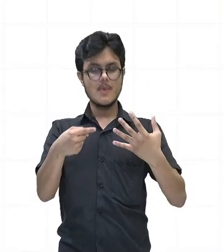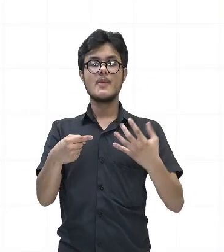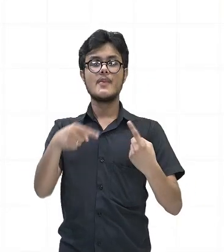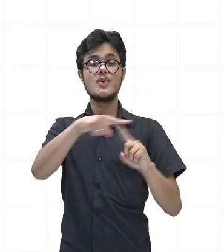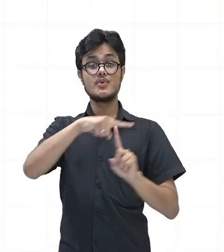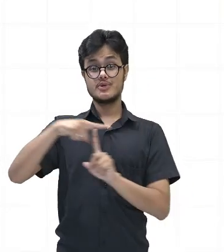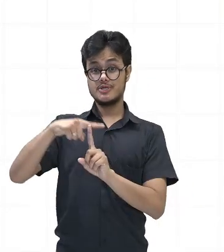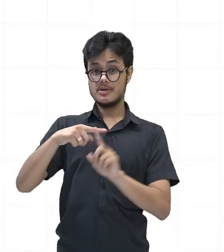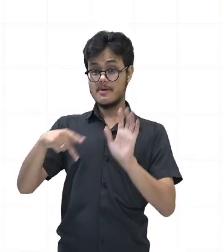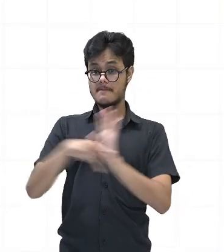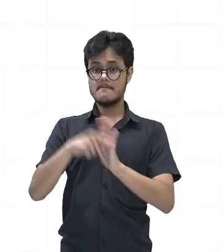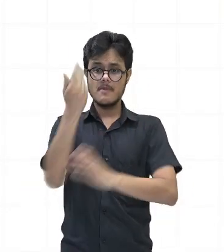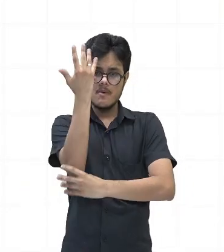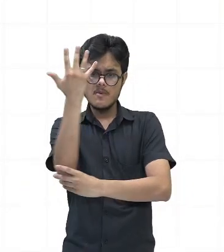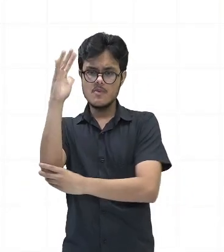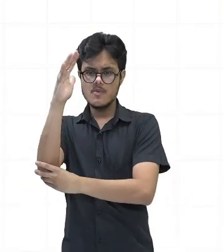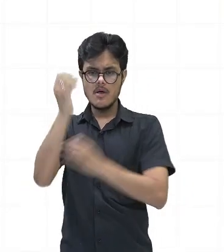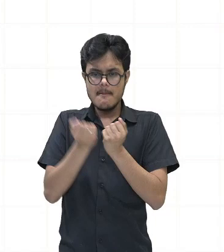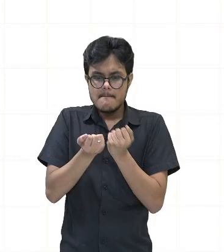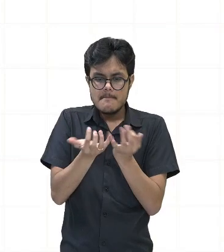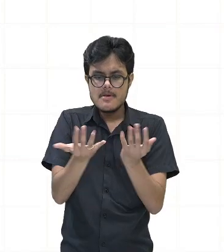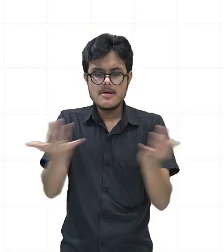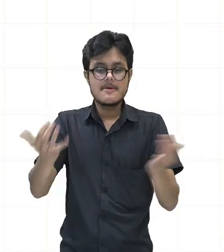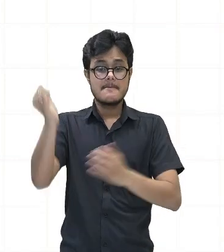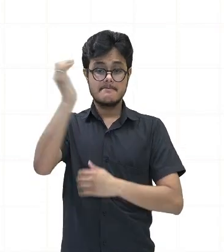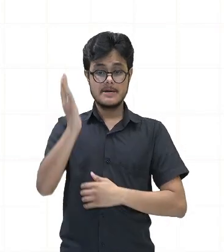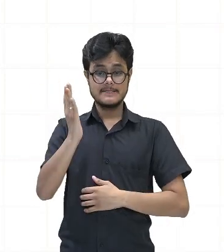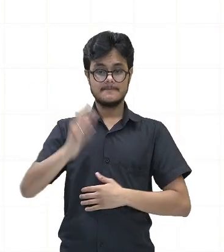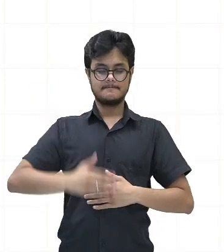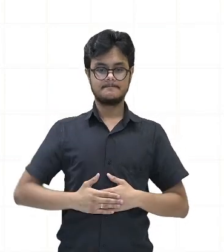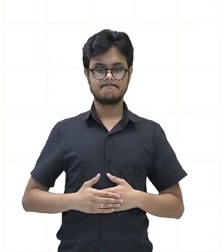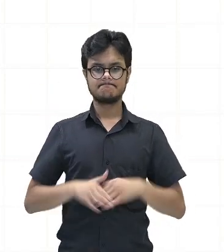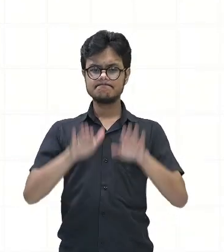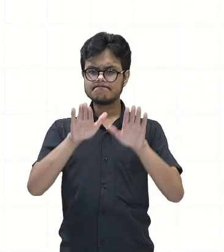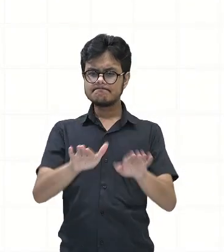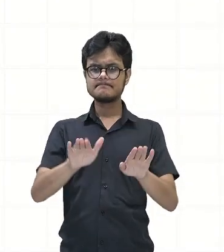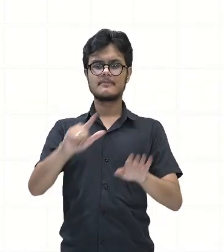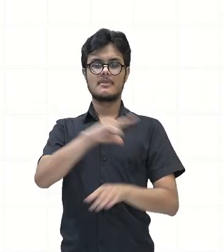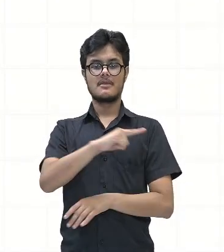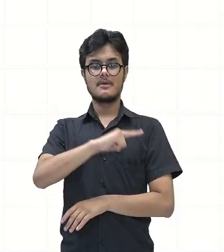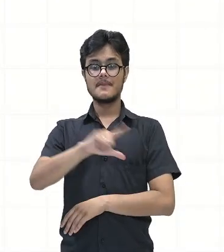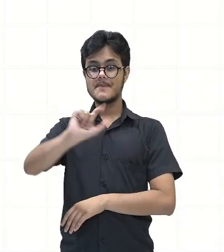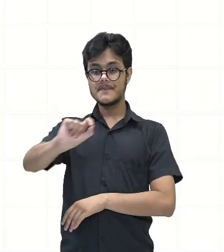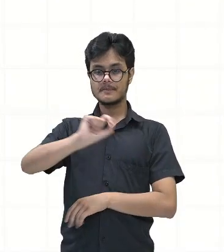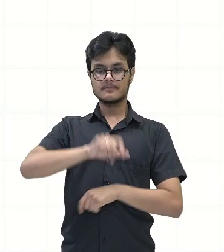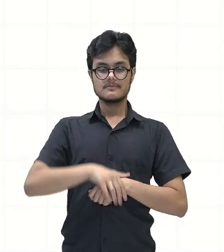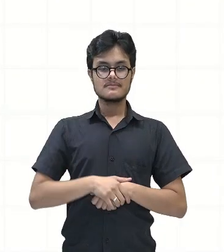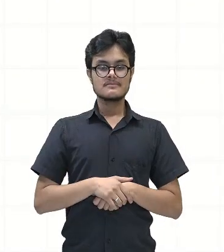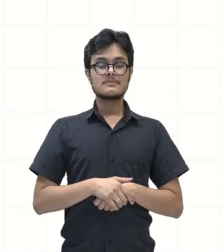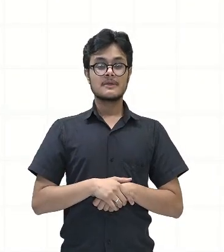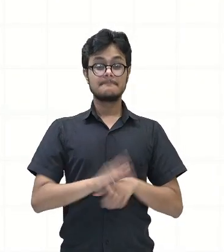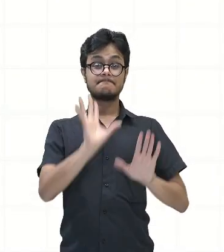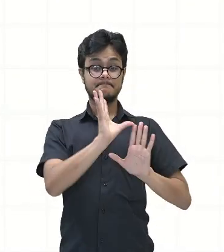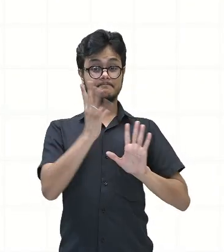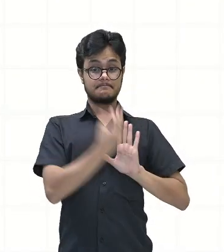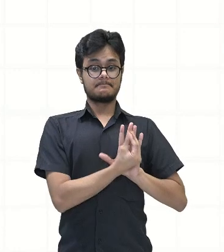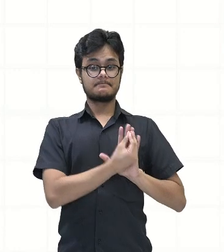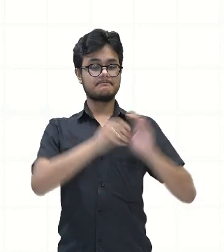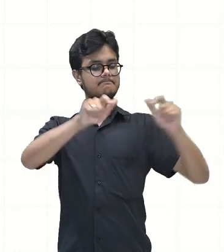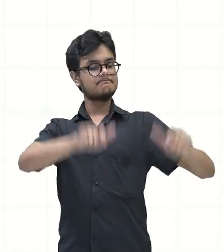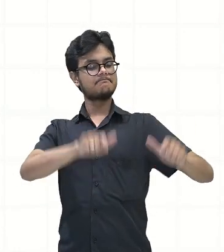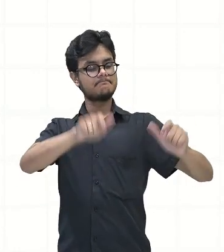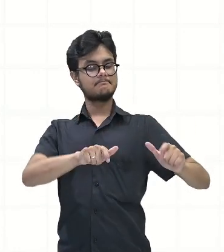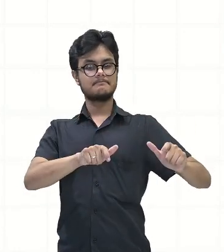que temos aqui no território brasileiro. Então, a gente vai ter aqui a Amazônia, que